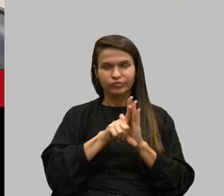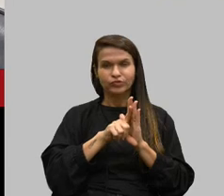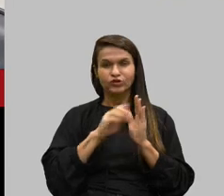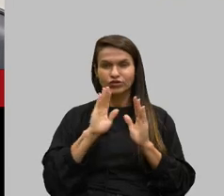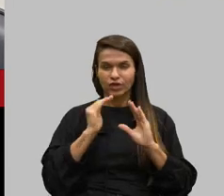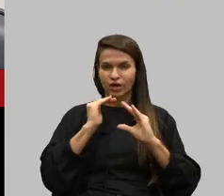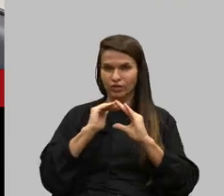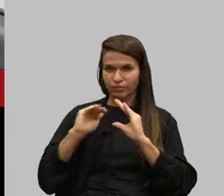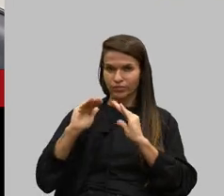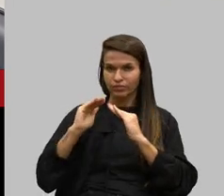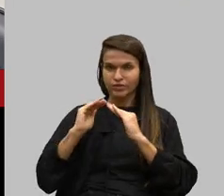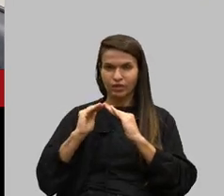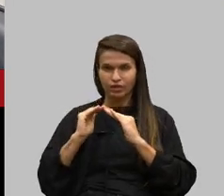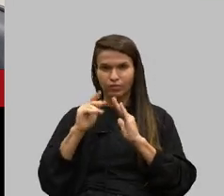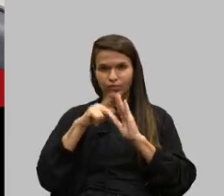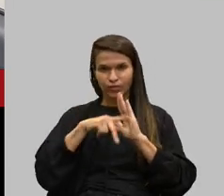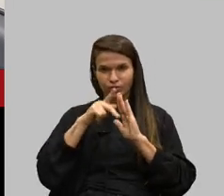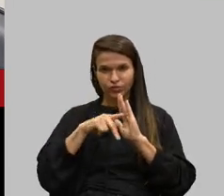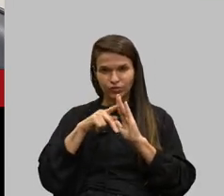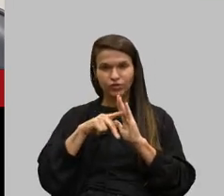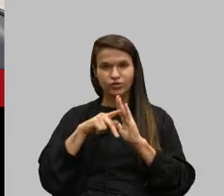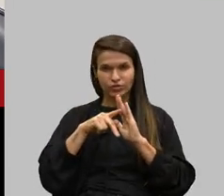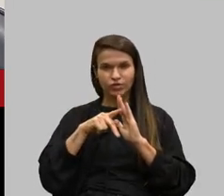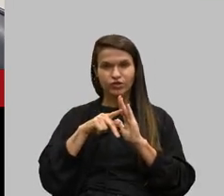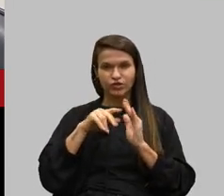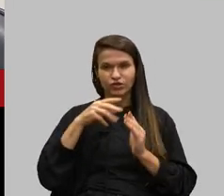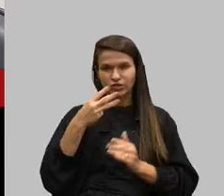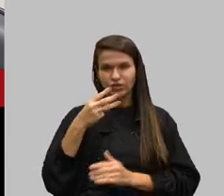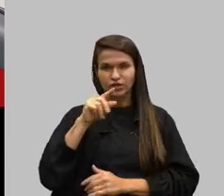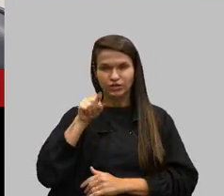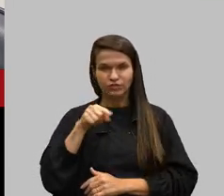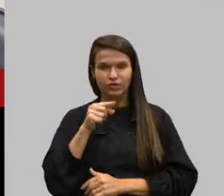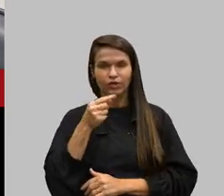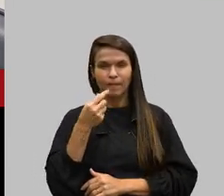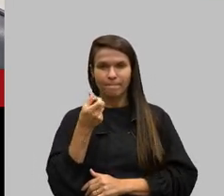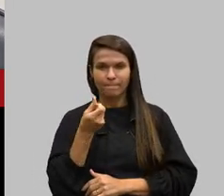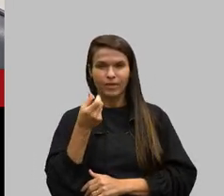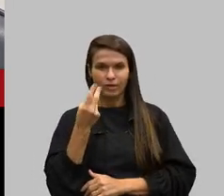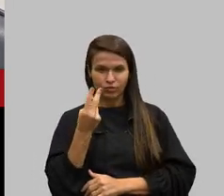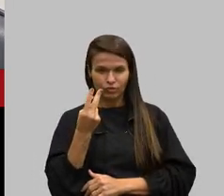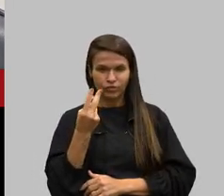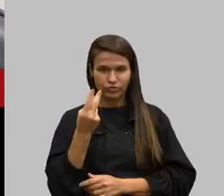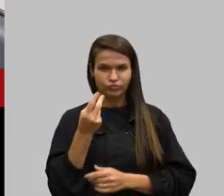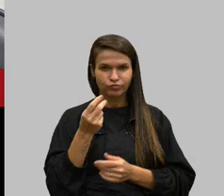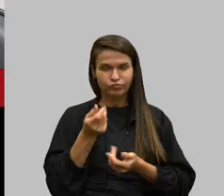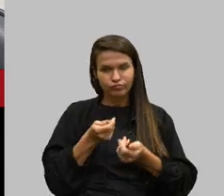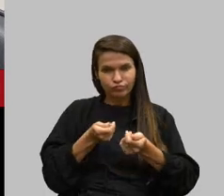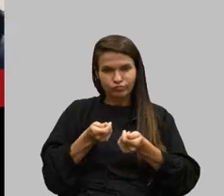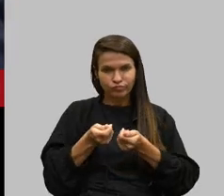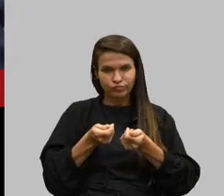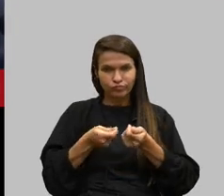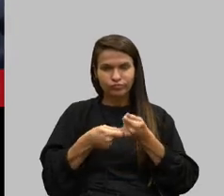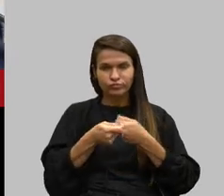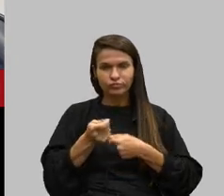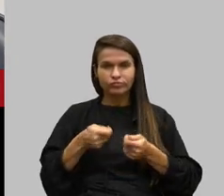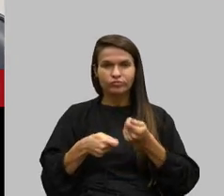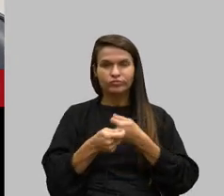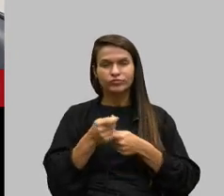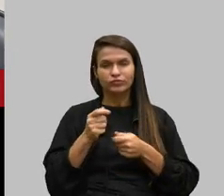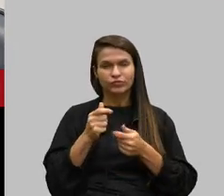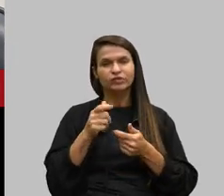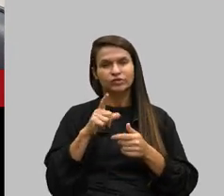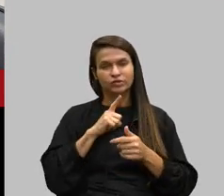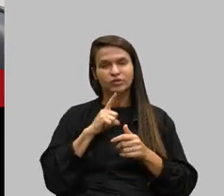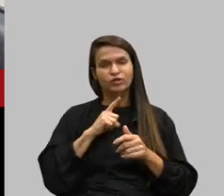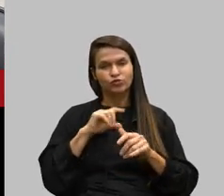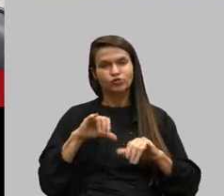a casa um projeto de recomposição de 3,62 que ao longo da tramitação aqui na casa sofreu pelo trabalho conjunto